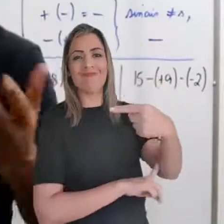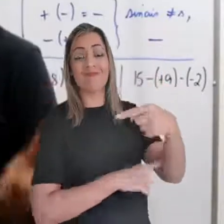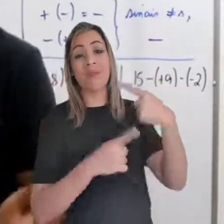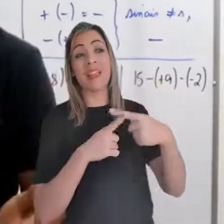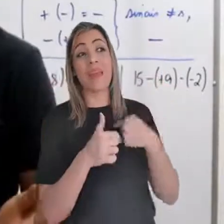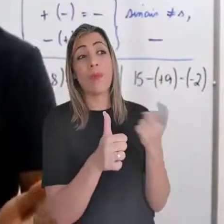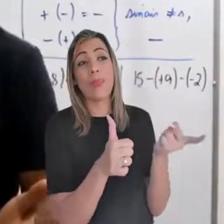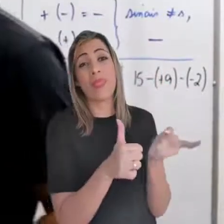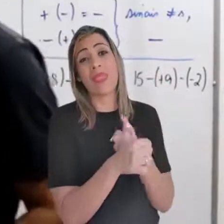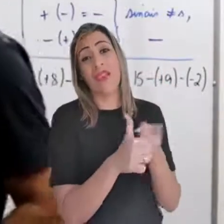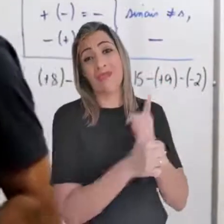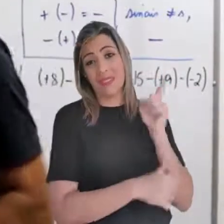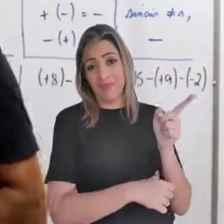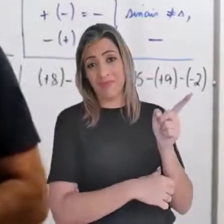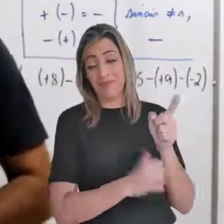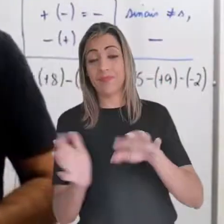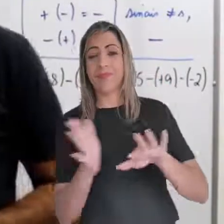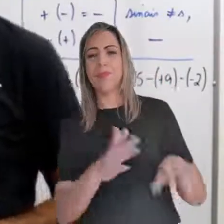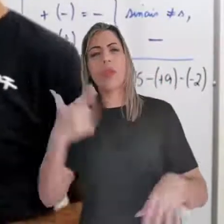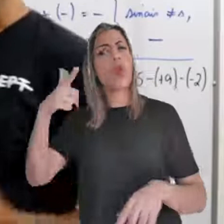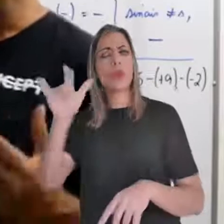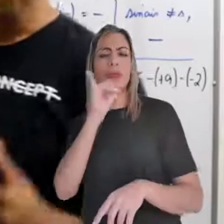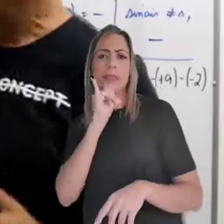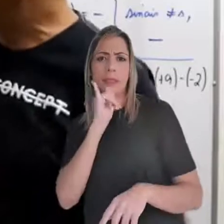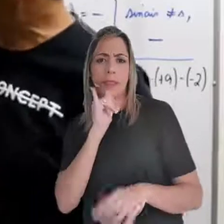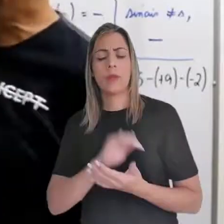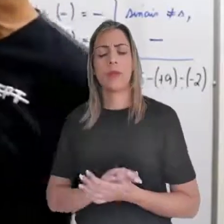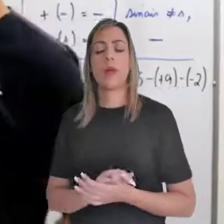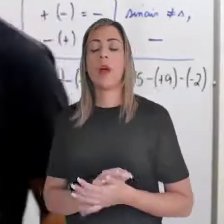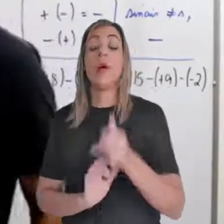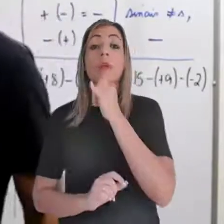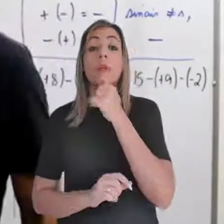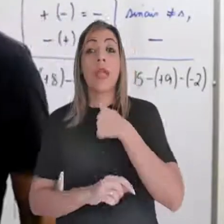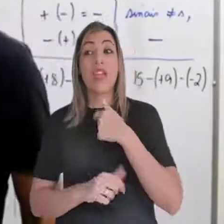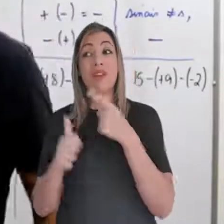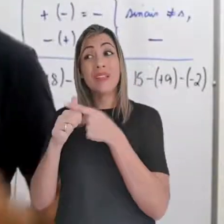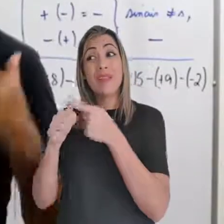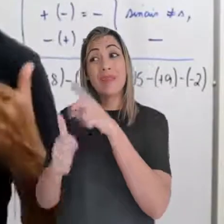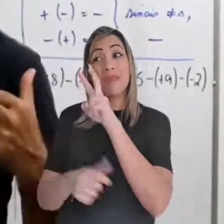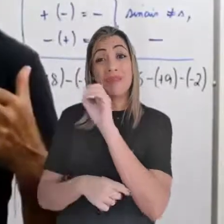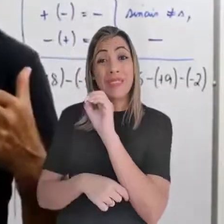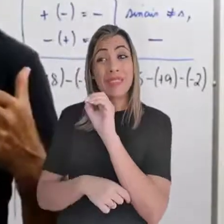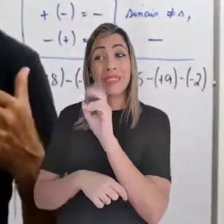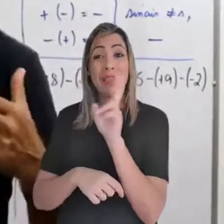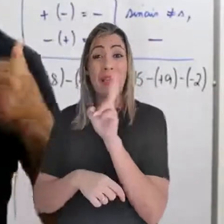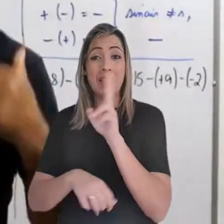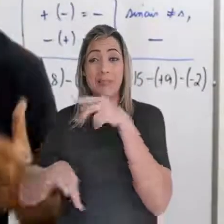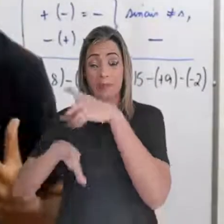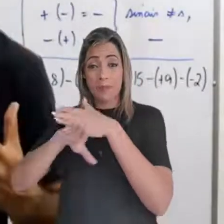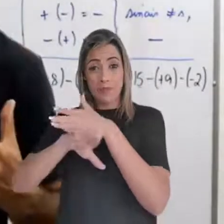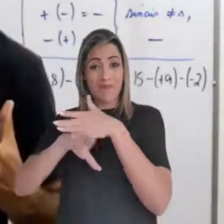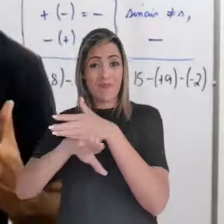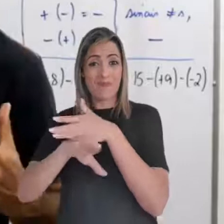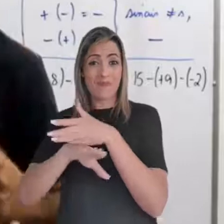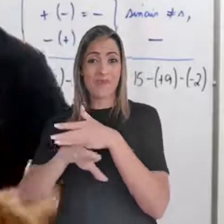fiquei devendo. Mais um exemplo aqui. Neste caso agora, eu devia 20 lá na padaria. Eu já